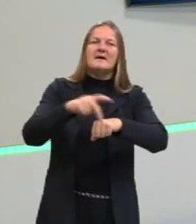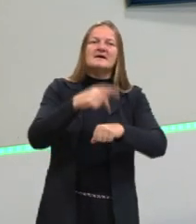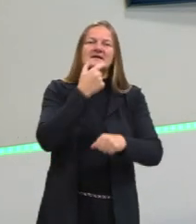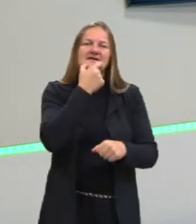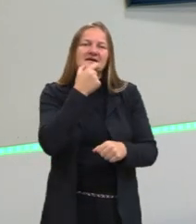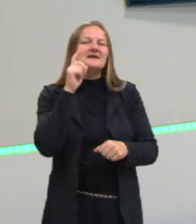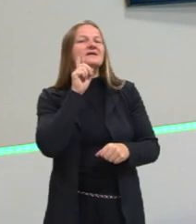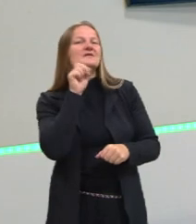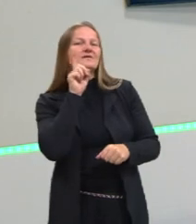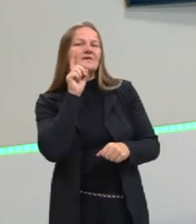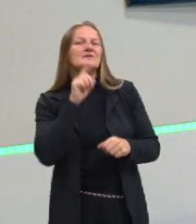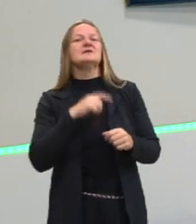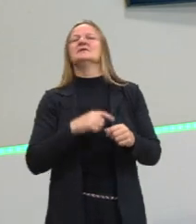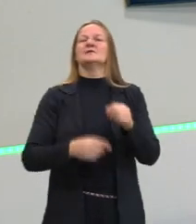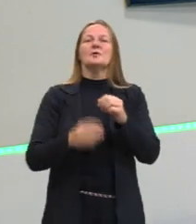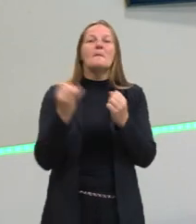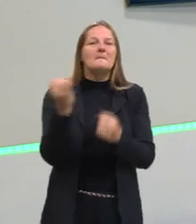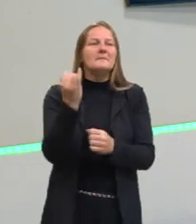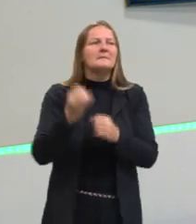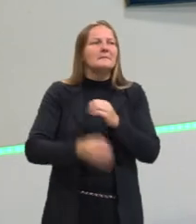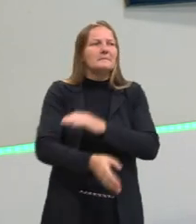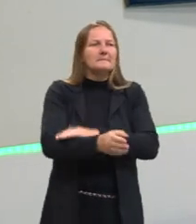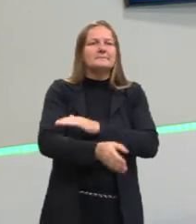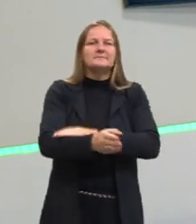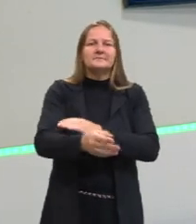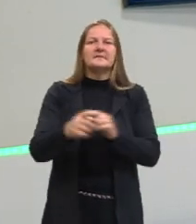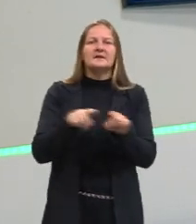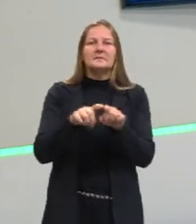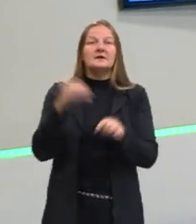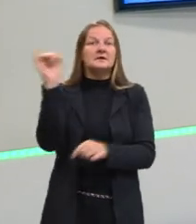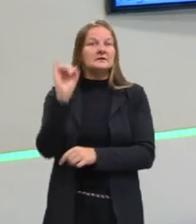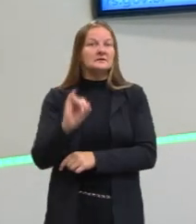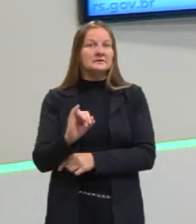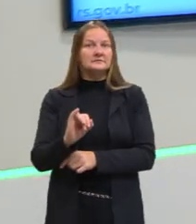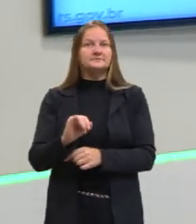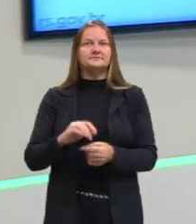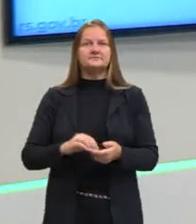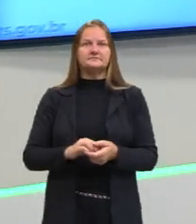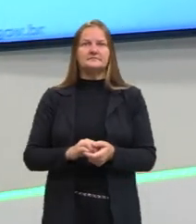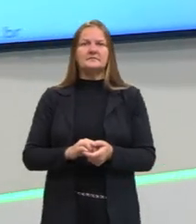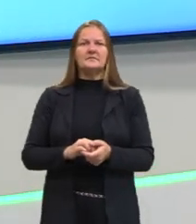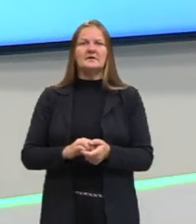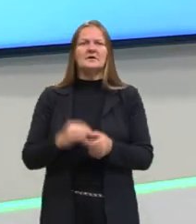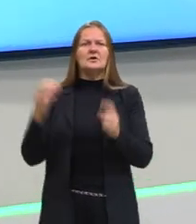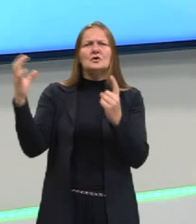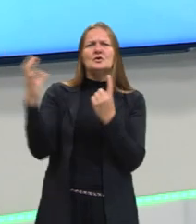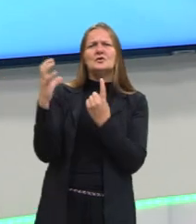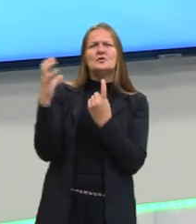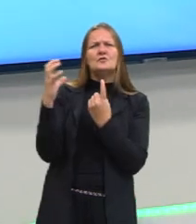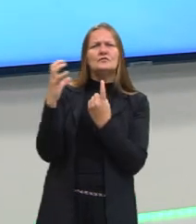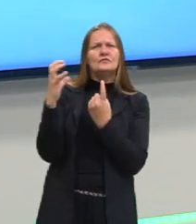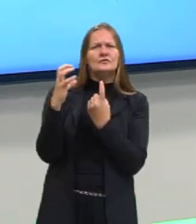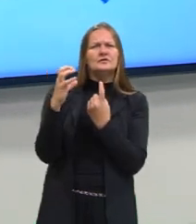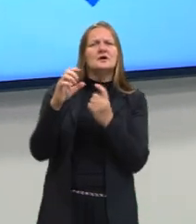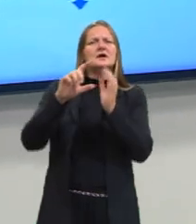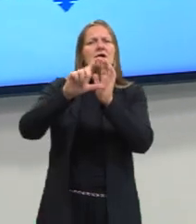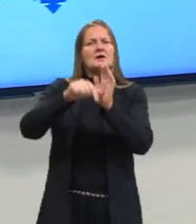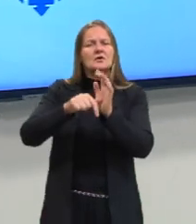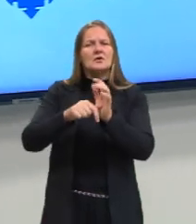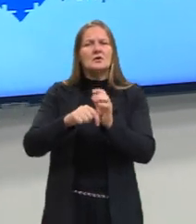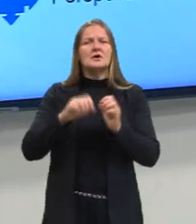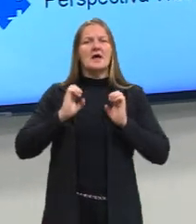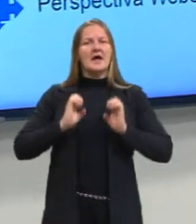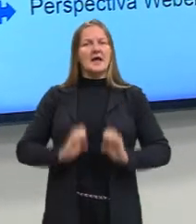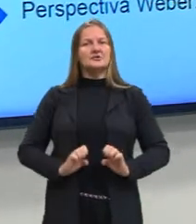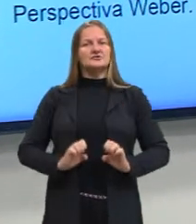e Estados Unidos principalmente a E aí Thalia países que vão influenciar ele para escrever depois do livro A